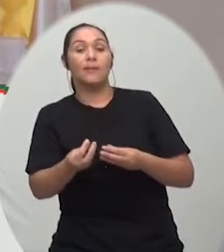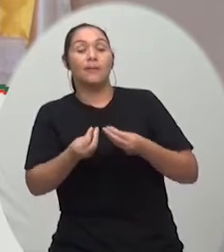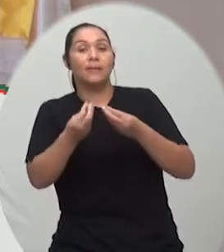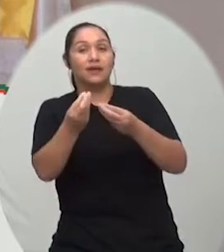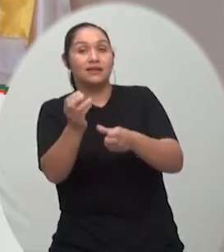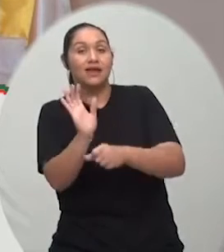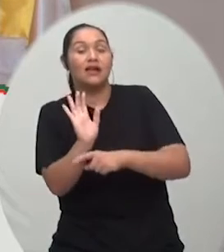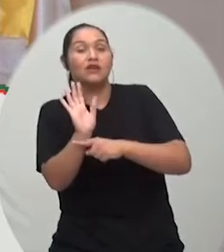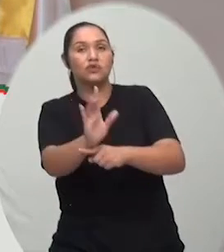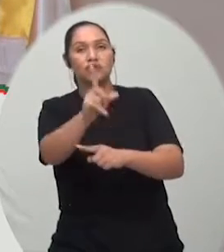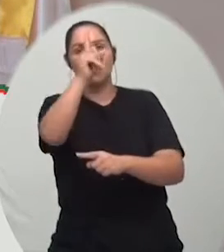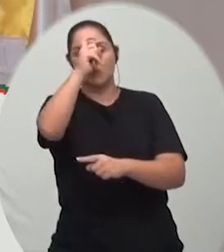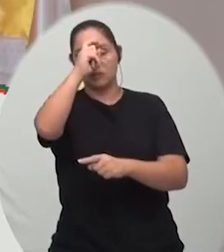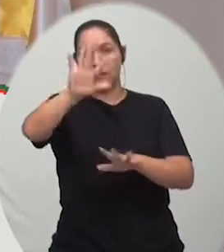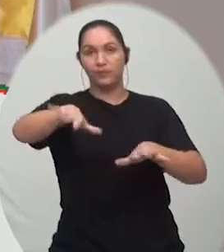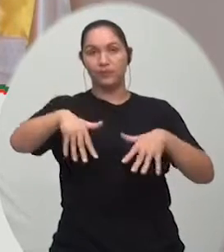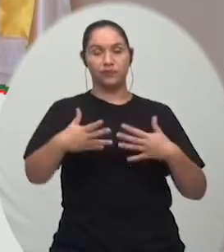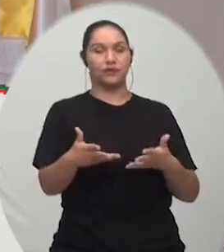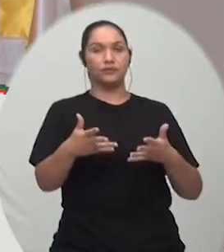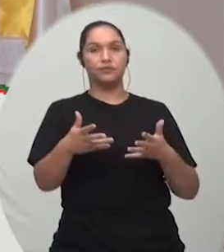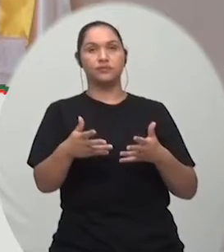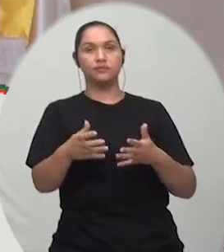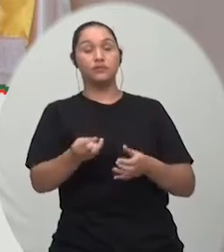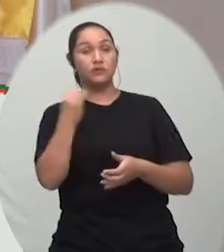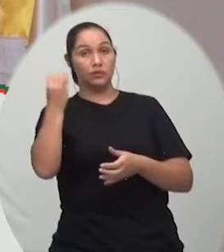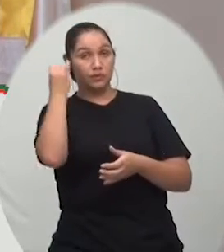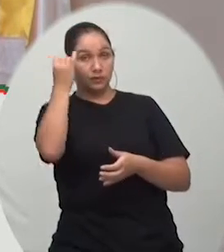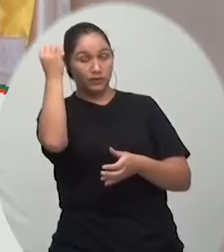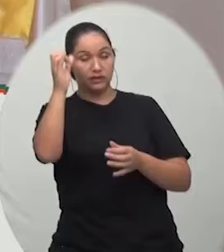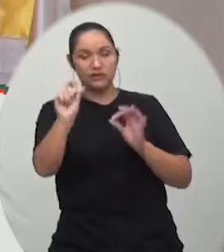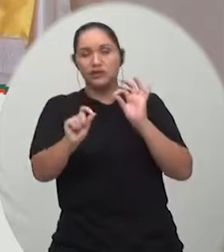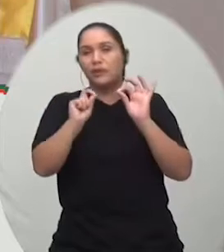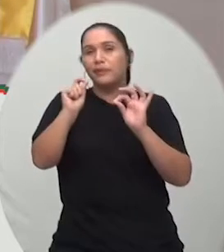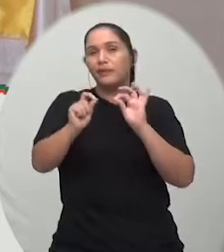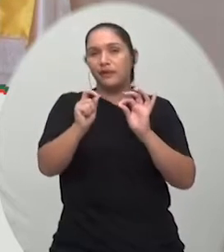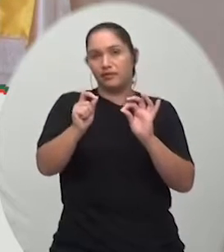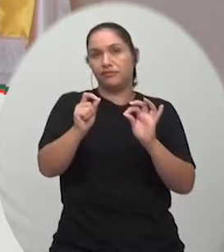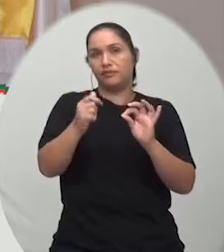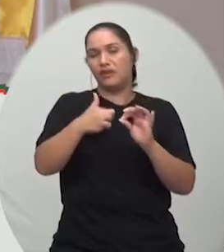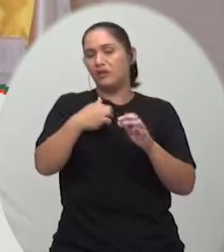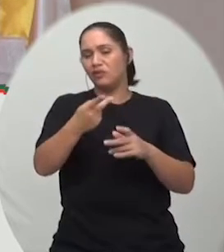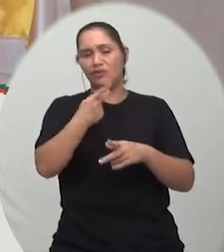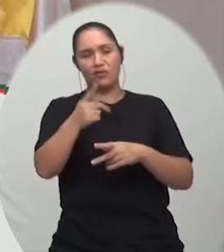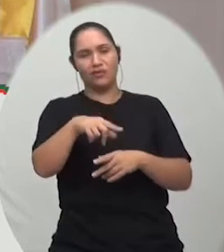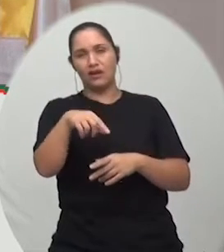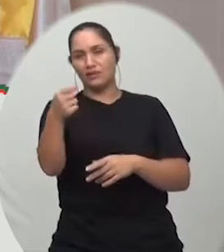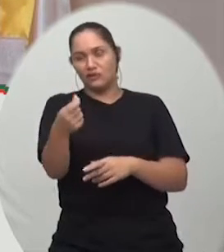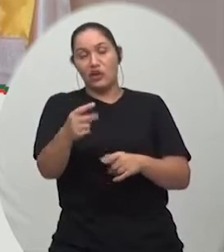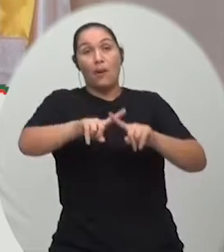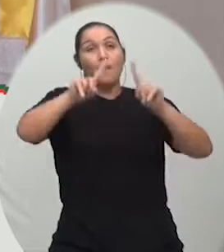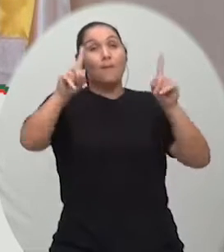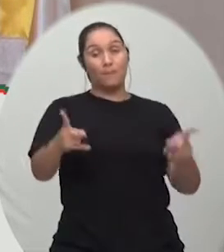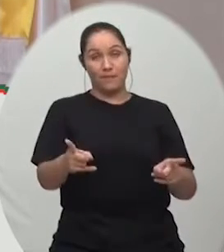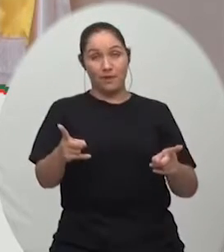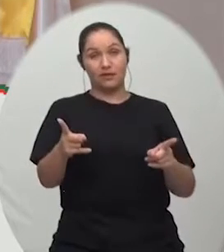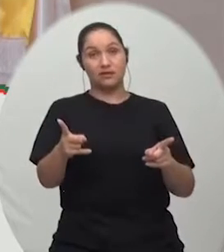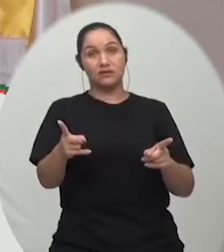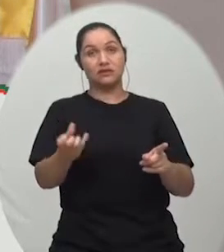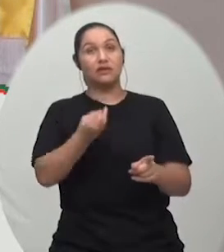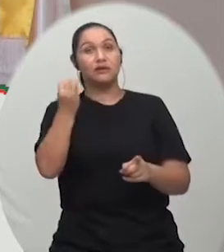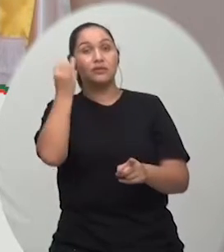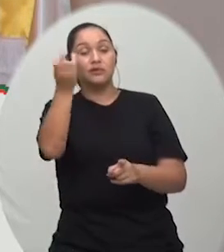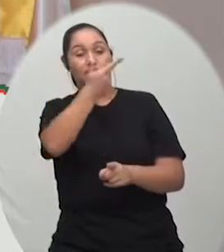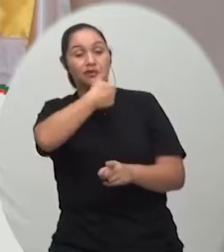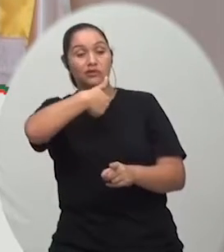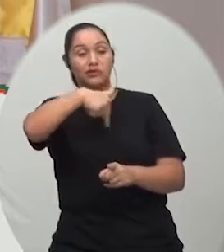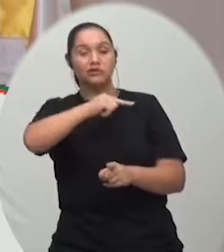detalhe importante, aí eu não vou nem adentrar no mérito acerca dos 180 milhões, mas é fundamental, conforme aquilo que nós